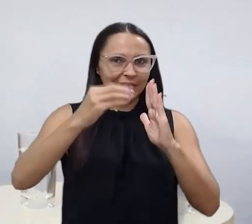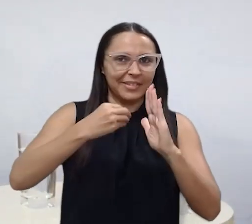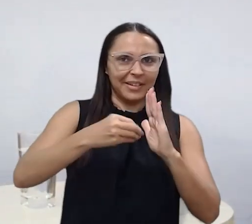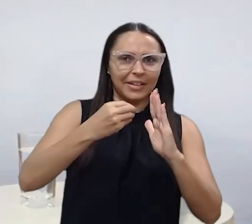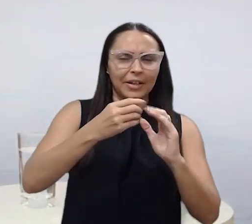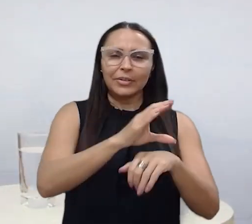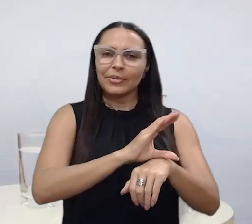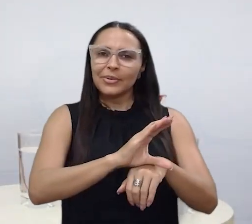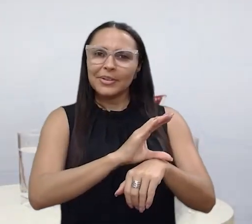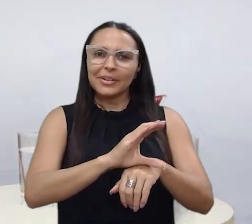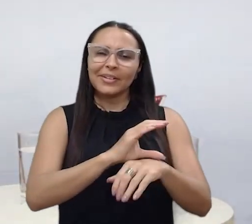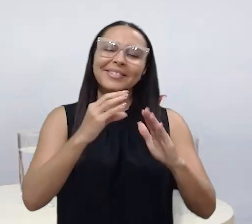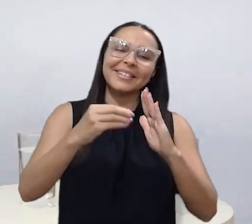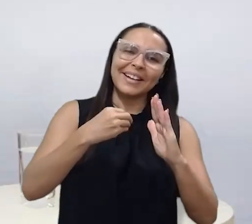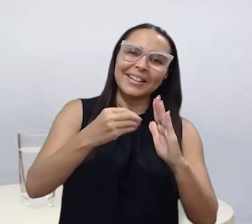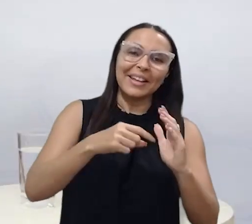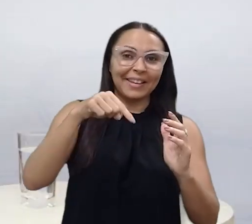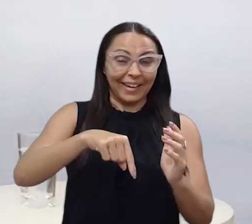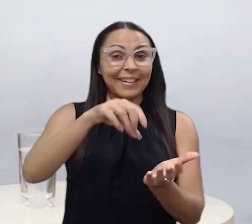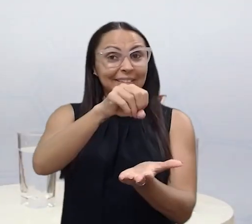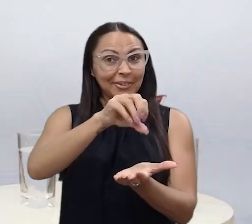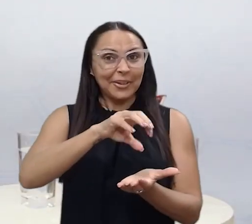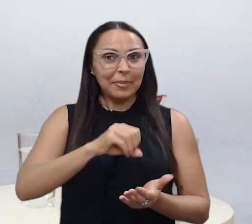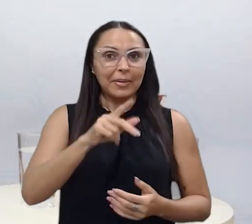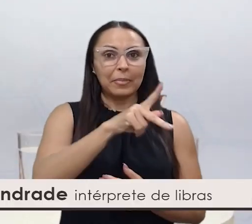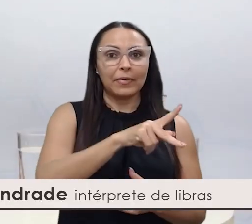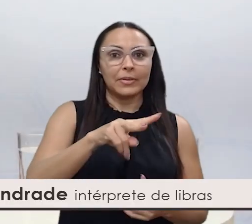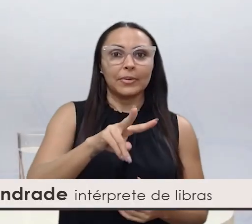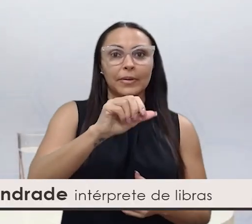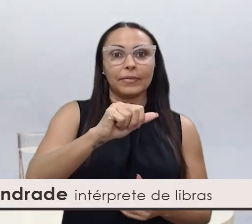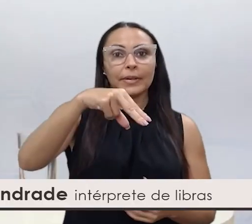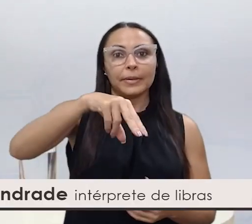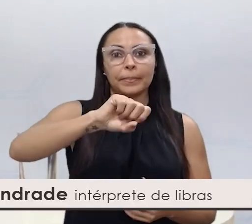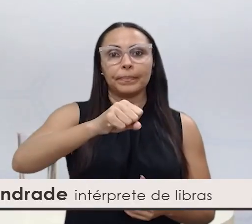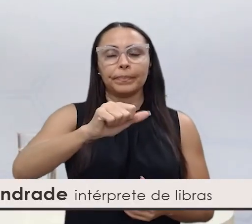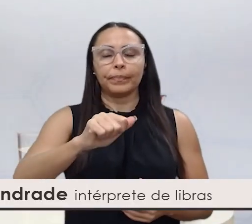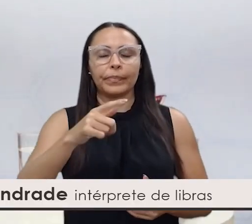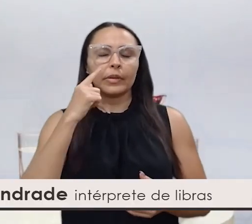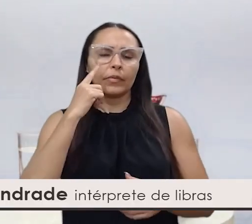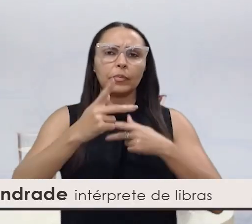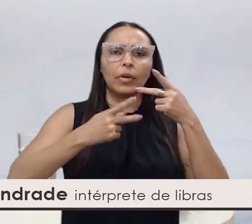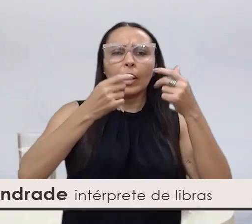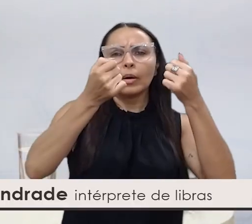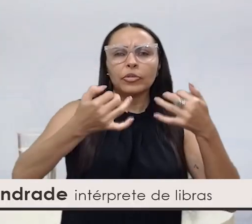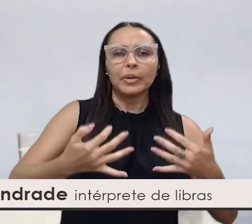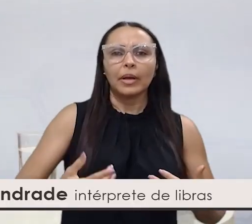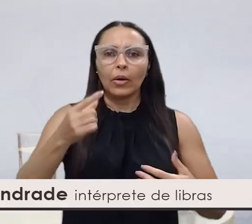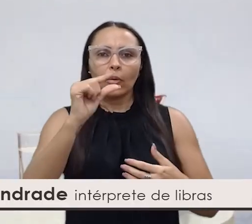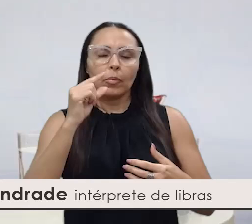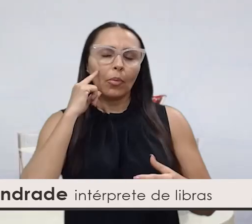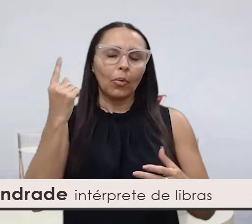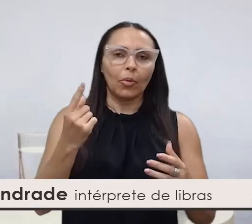Gráfico, do nosso curso Design Gráfico da ETEFAC. Eu sou a professora Vanessa Arcoverde e nós hoje vamos falar um pouquinho do design